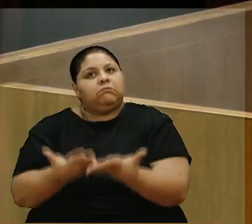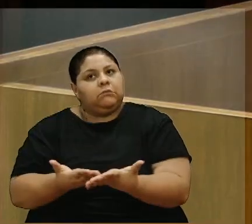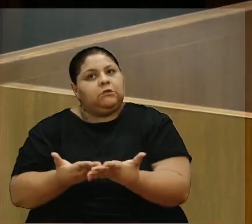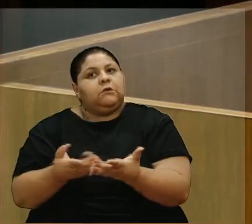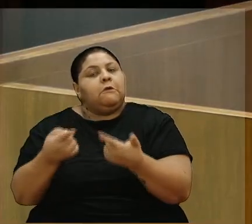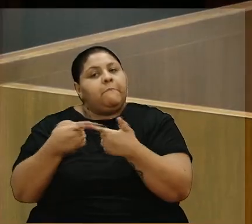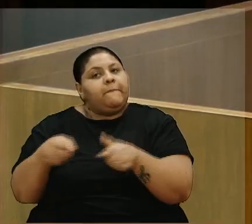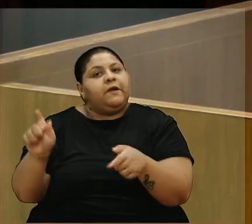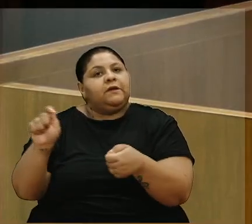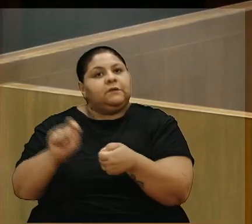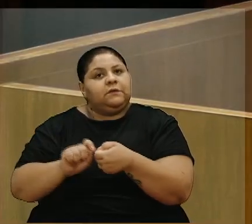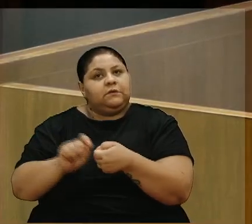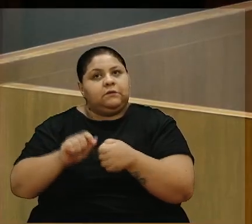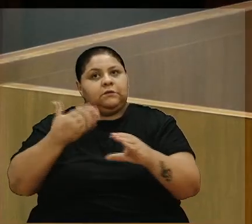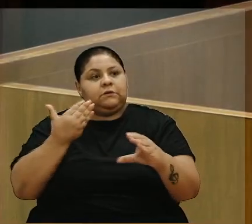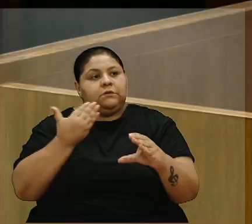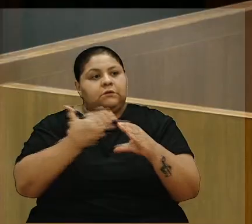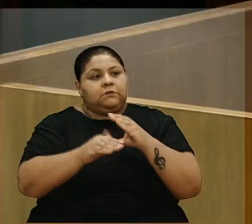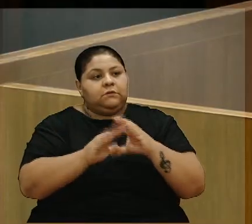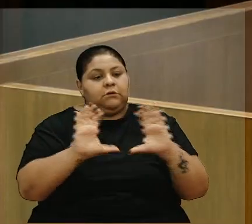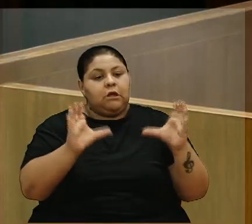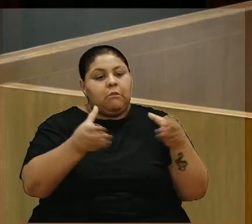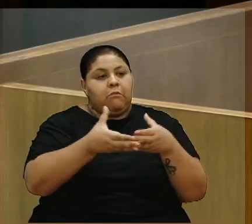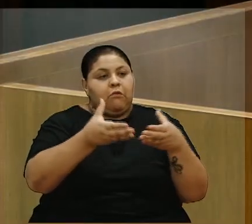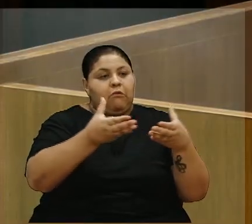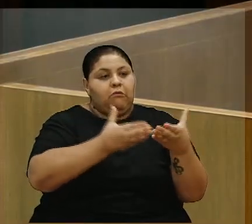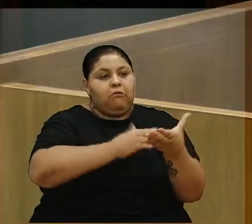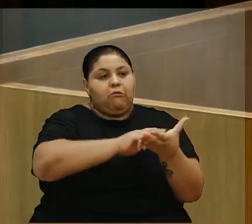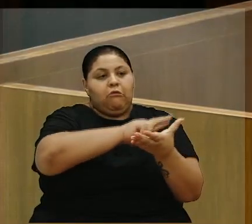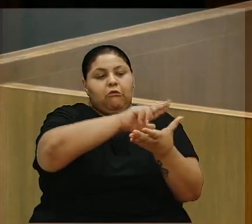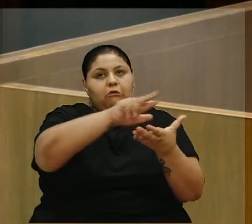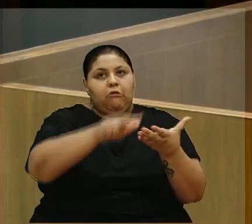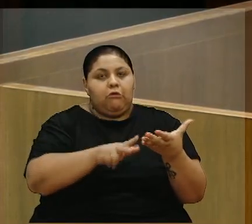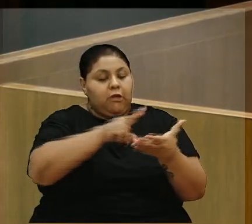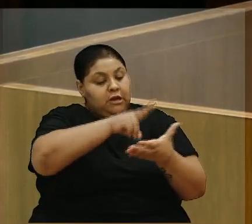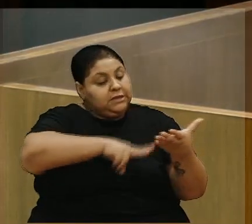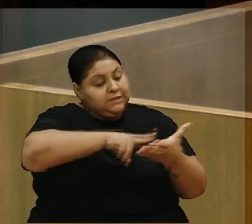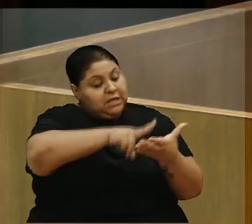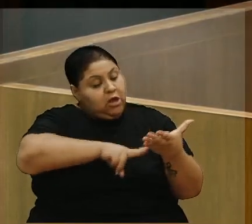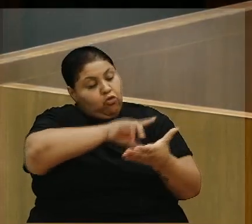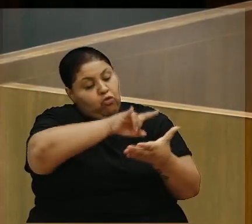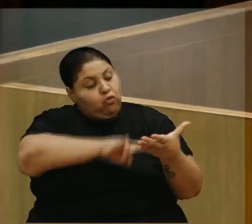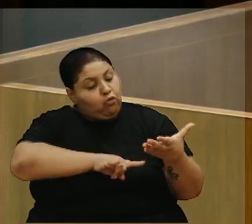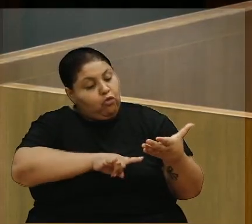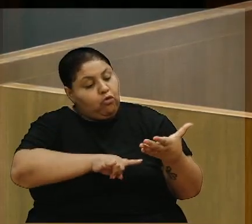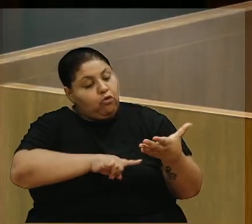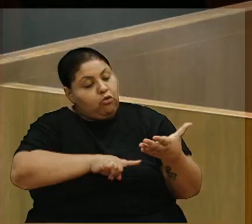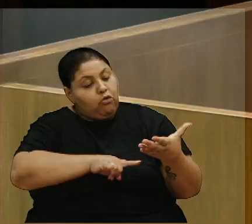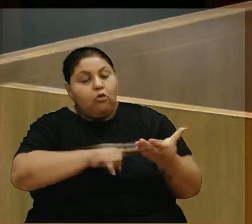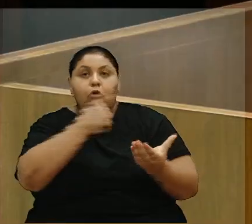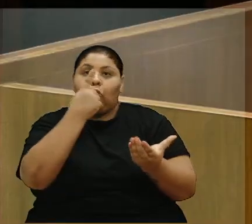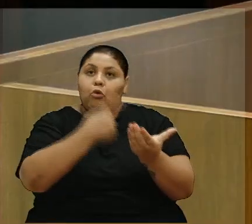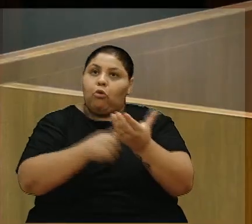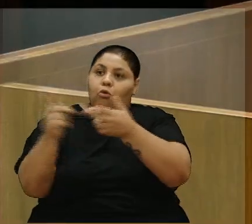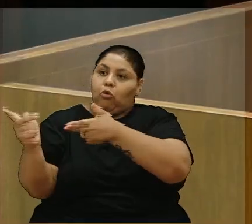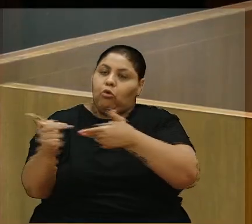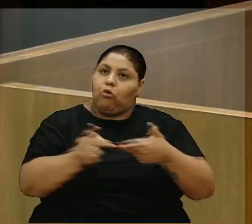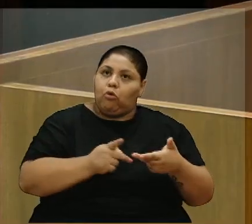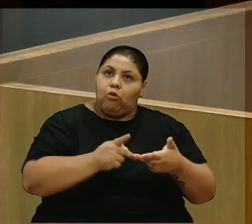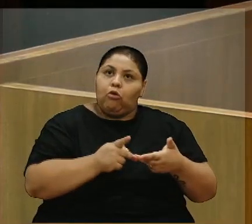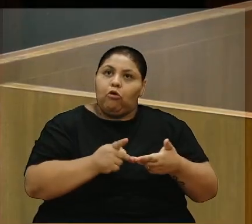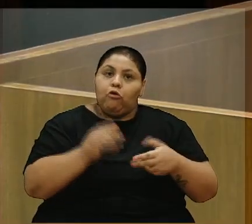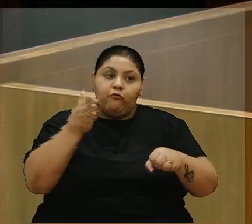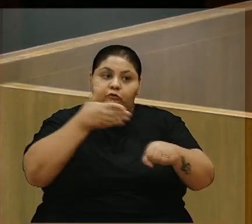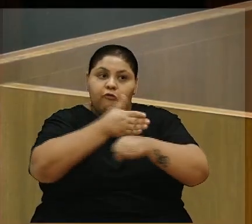faz. Encaminha lá para a equipe multi, eles leem o relatório, marcam uma visita, vão até a